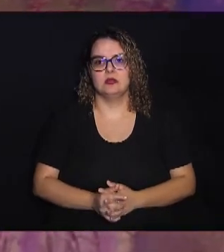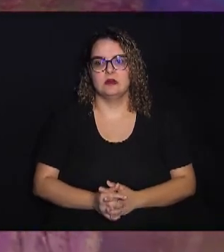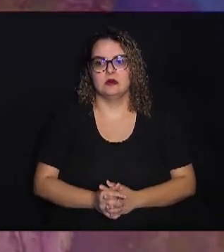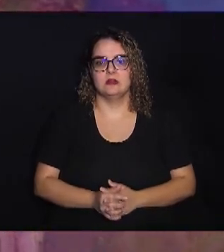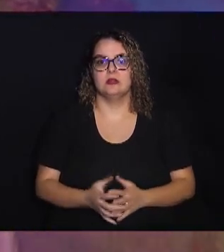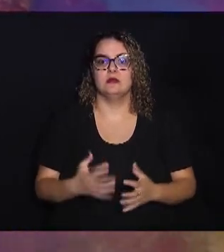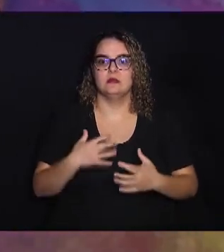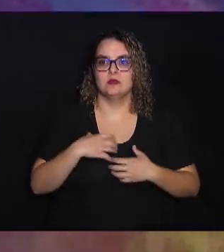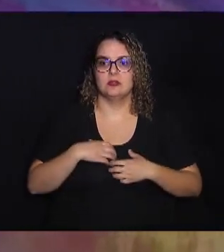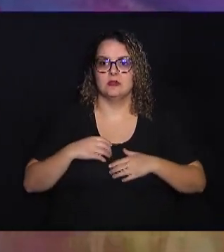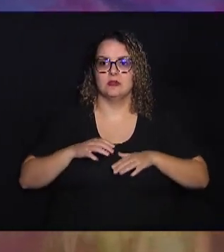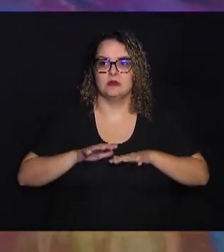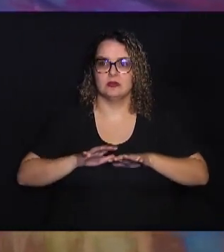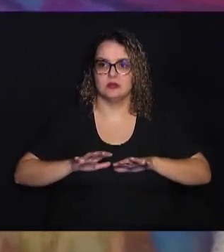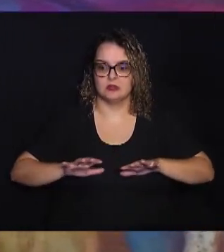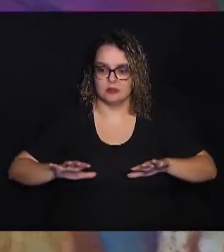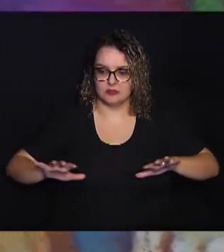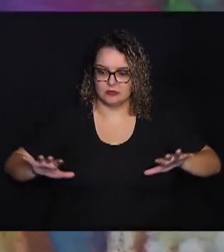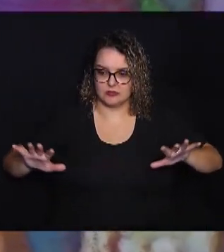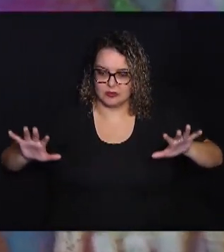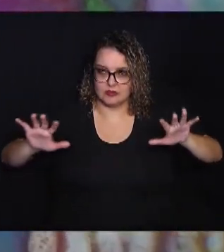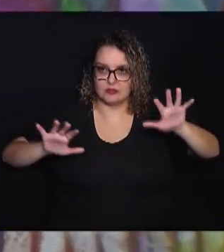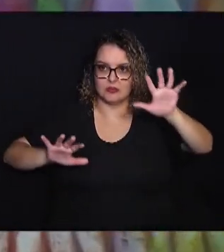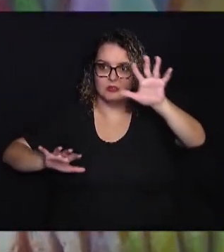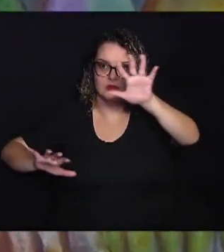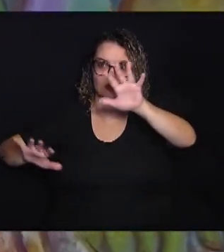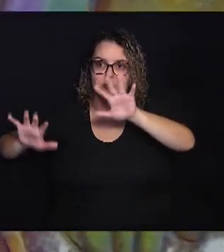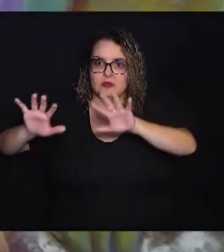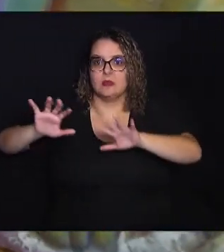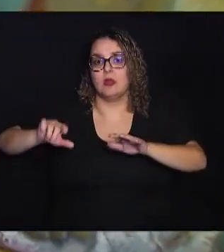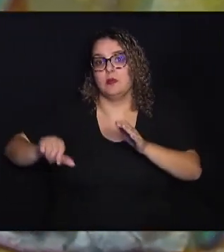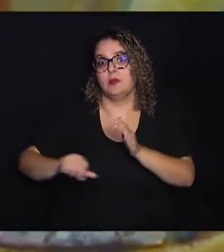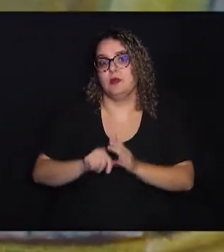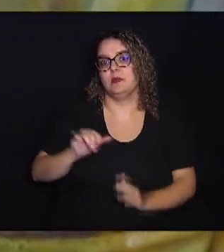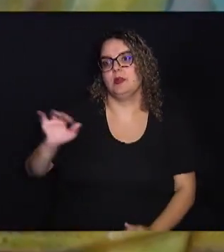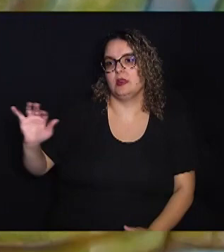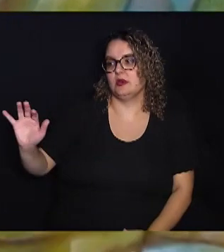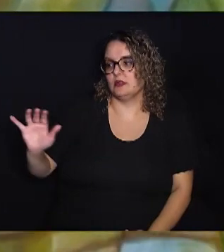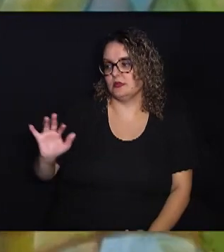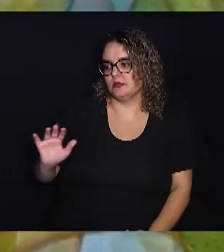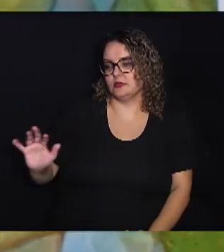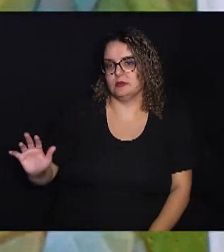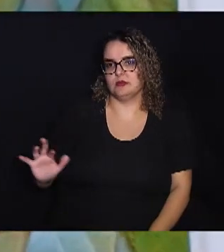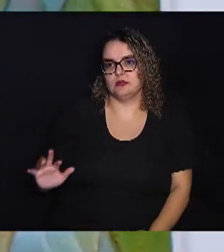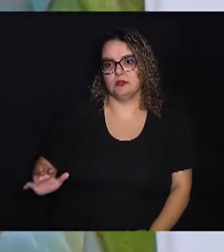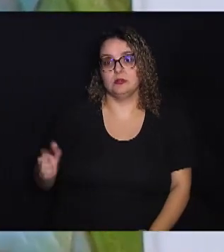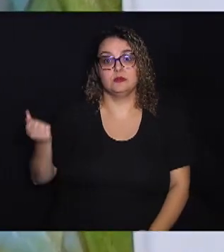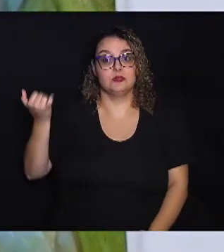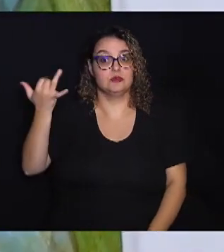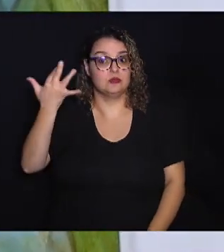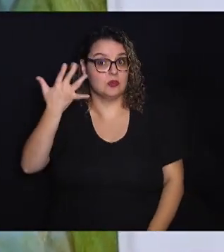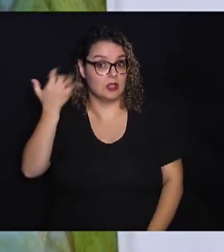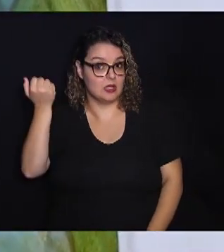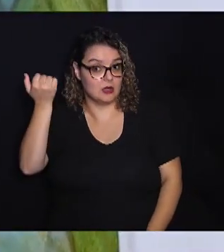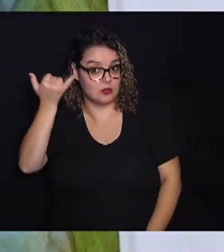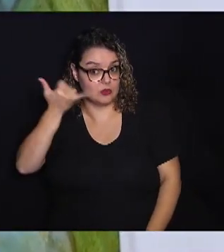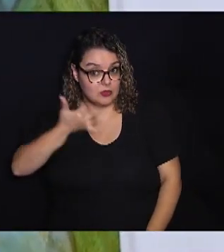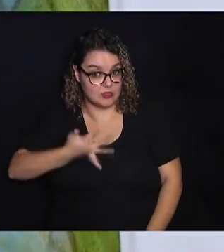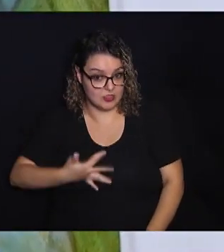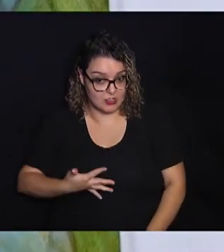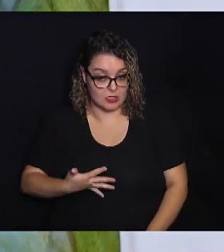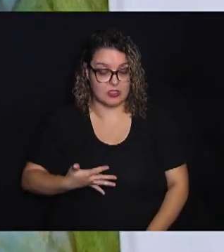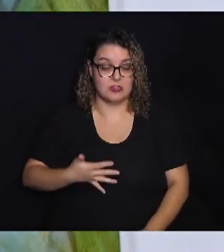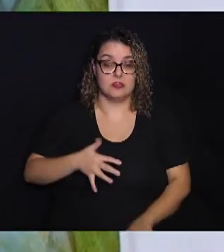no seu todo. Tá? Eles fazem primeiro uma leitura sobre a descrição da obra, que está escrito toda em